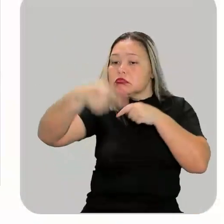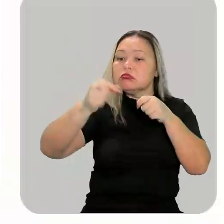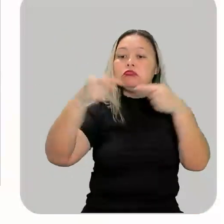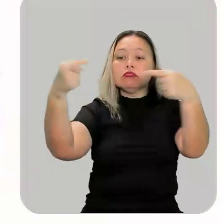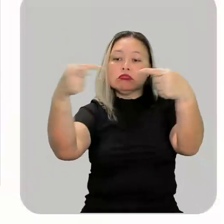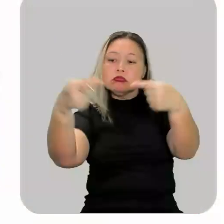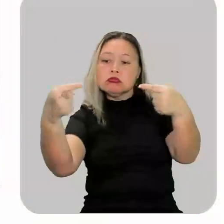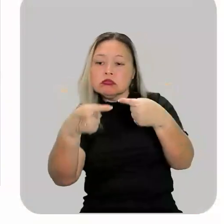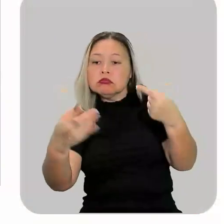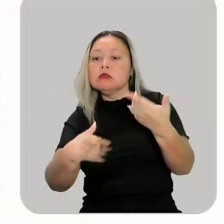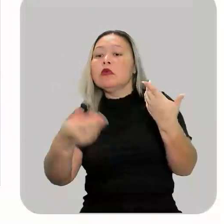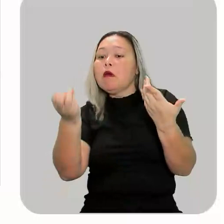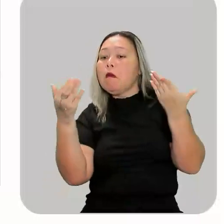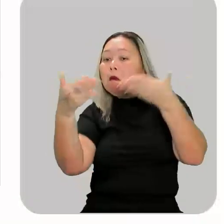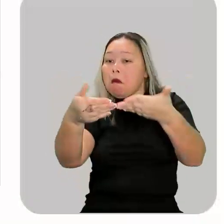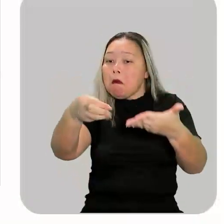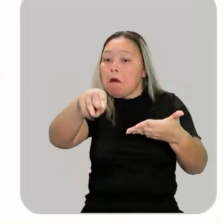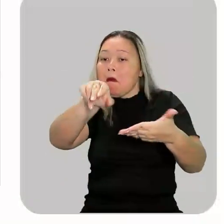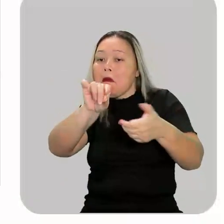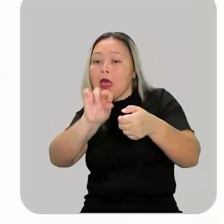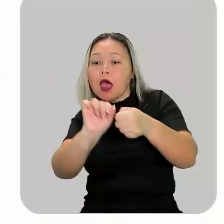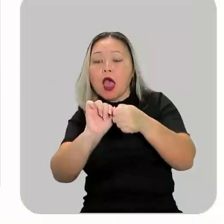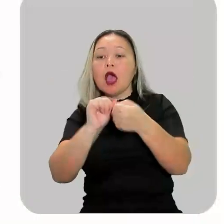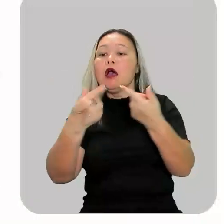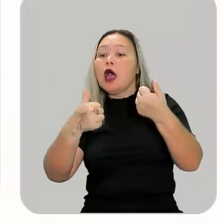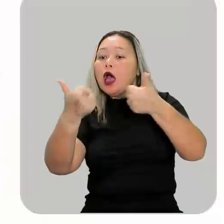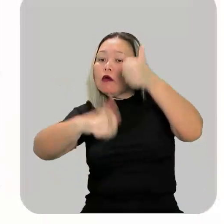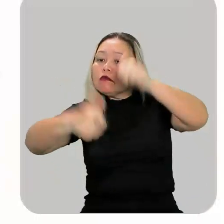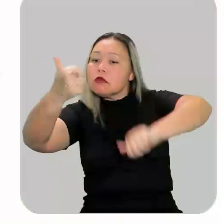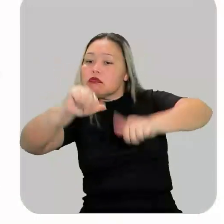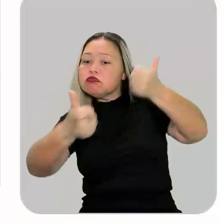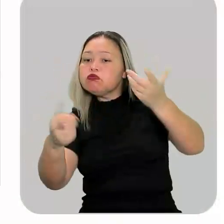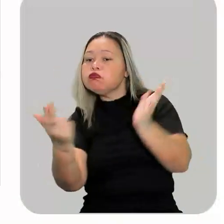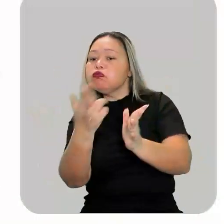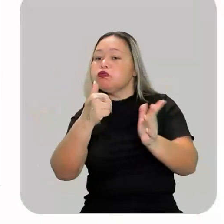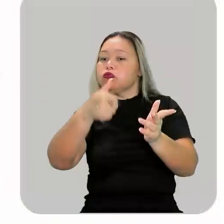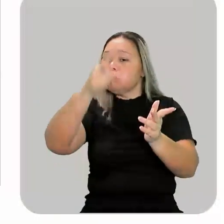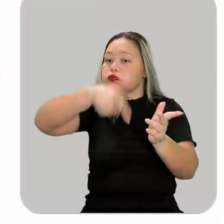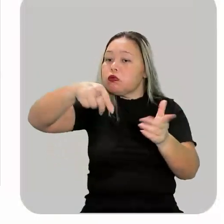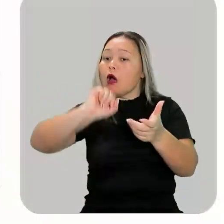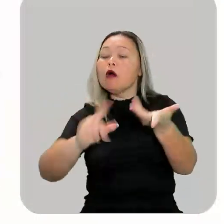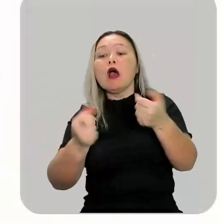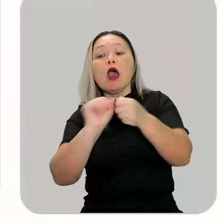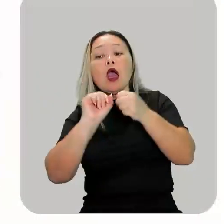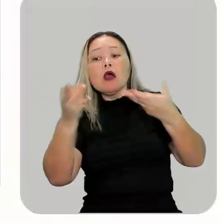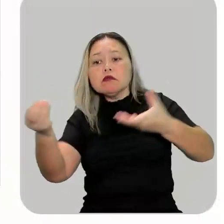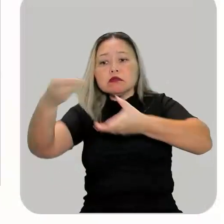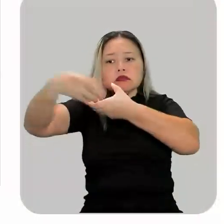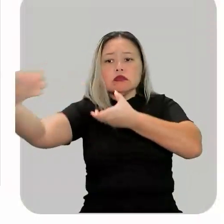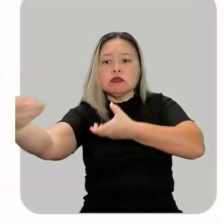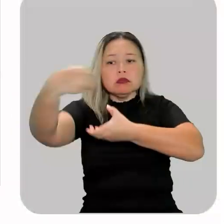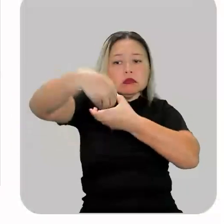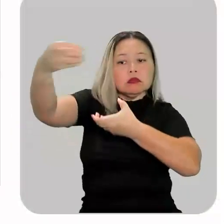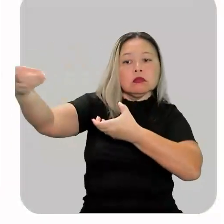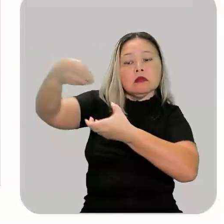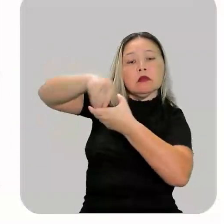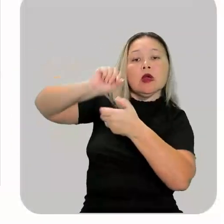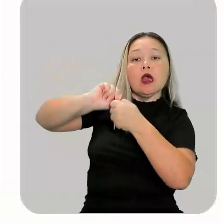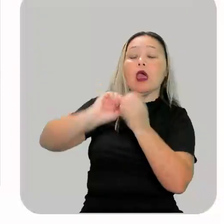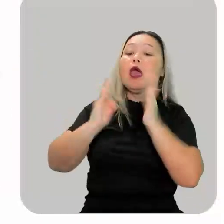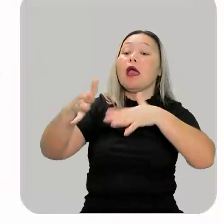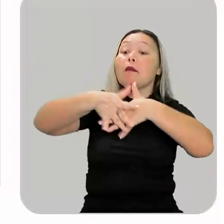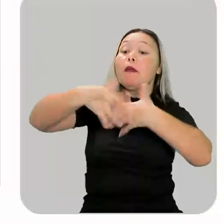proporção, média, moda, mediana, análise de gráficos. Tudo isso envolve, né, a parte de